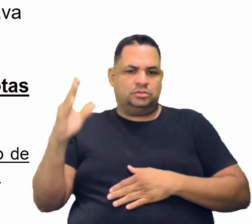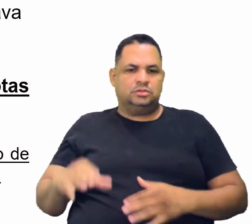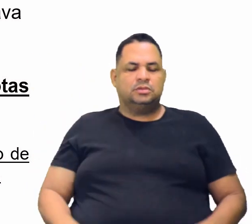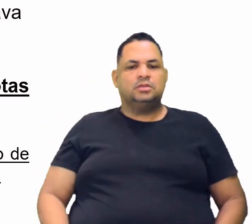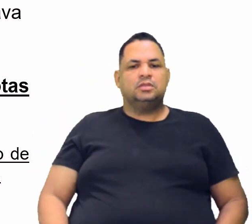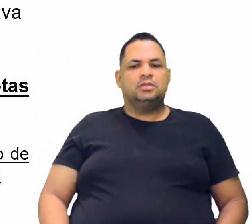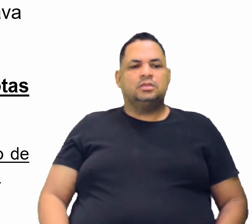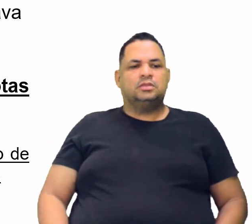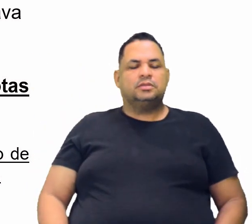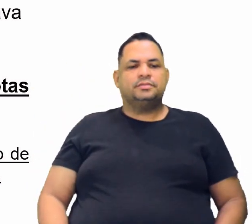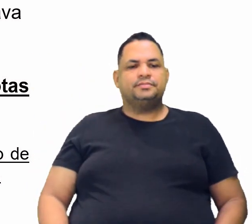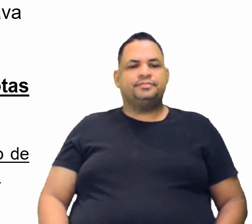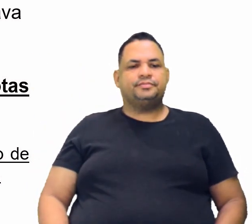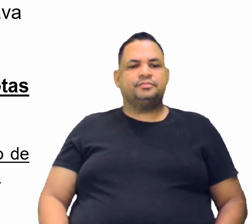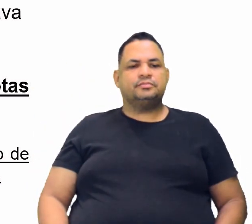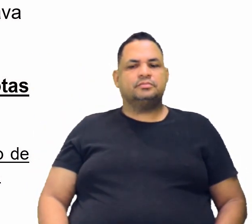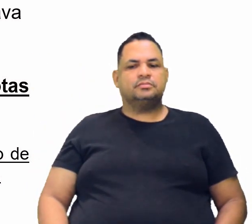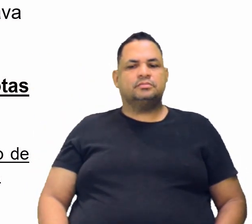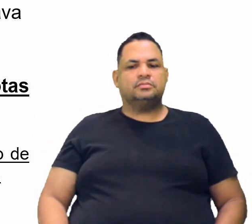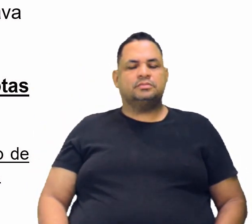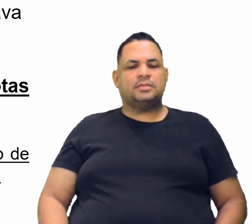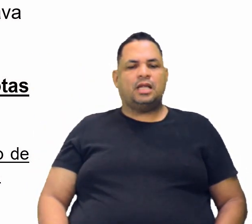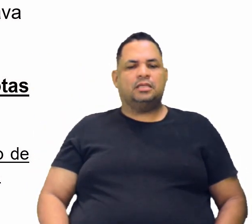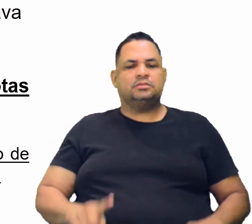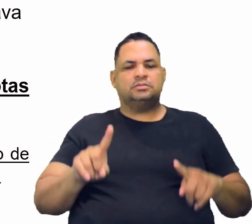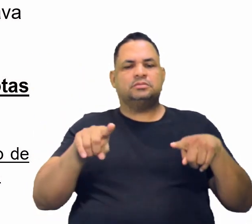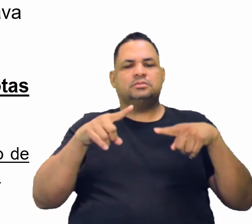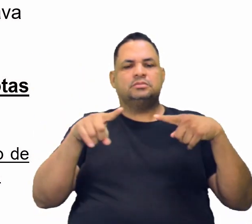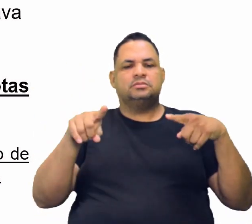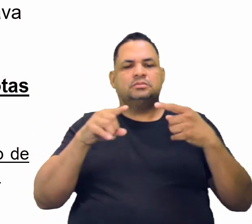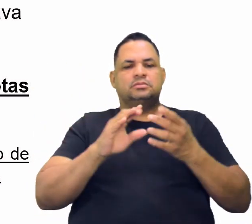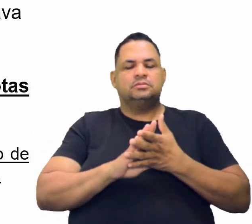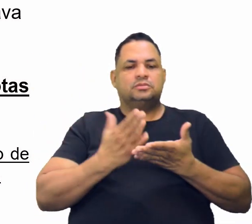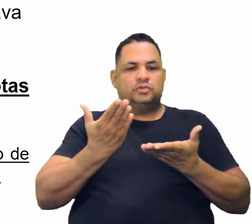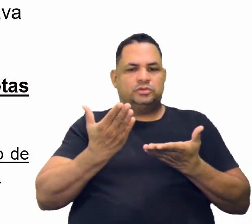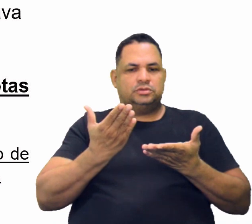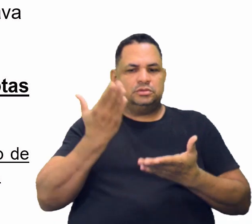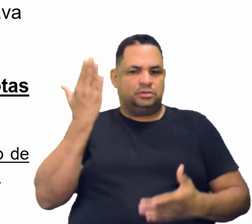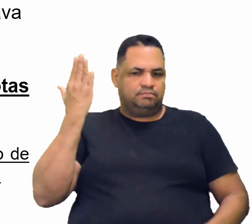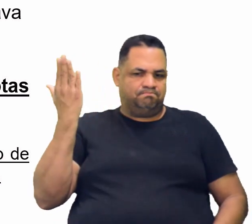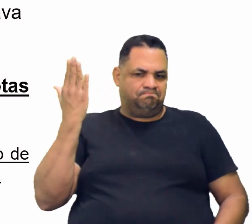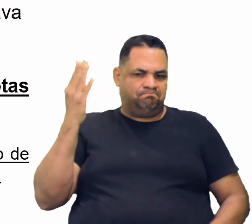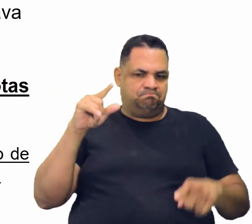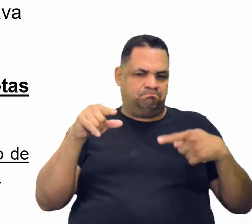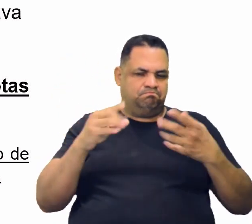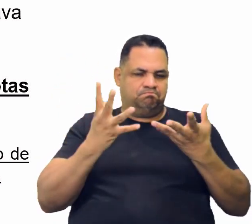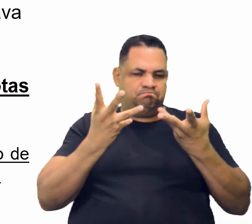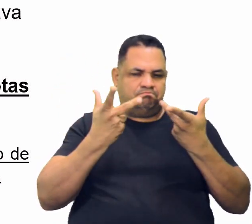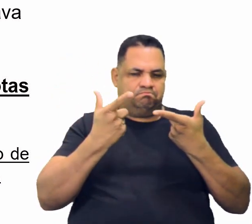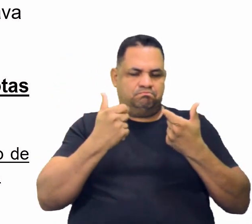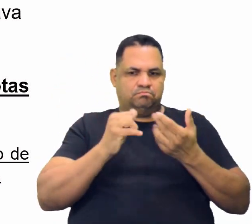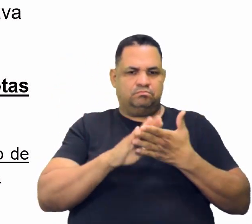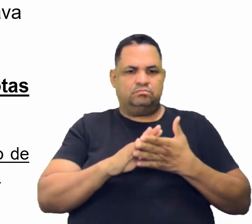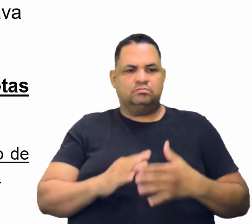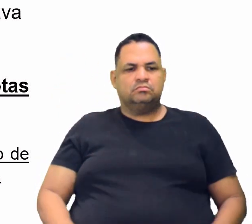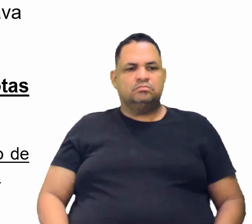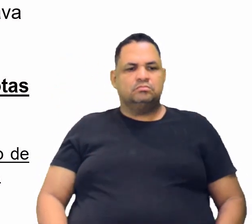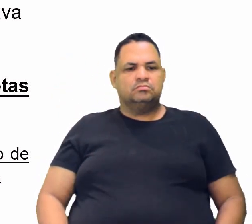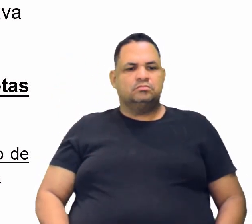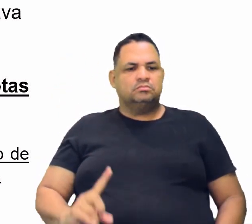menina. Então aqui é a letra da música maravilhosa do Engenheiro do Havaí. Tá? Ai, não